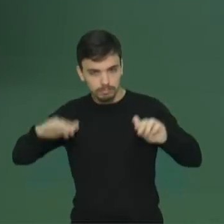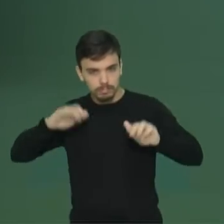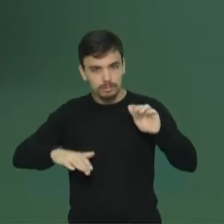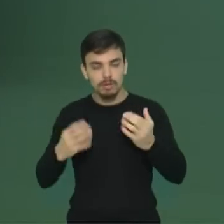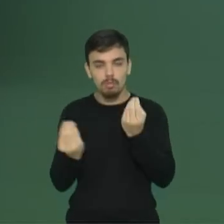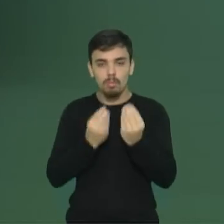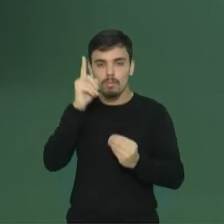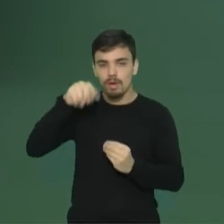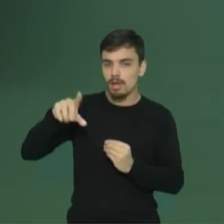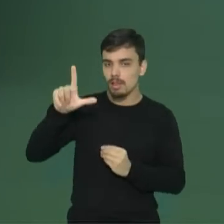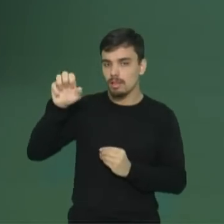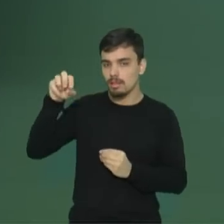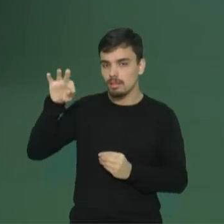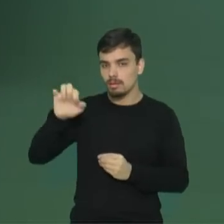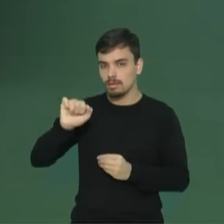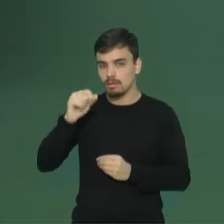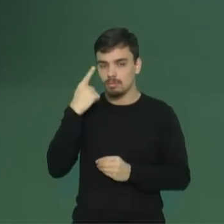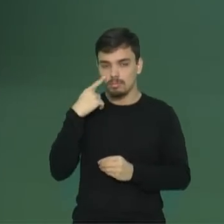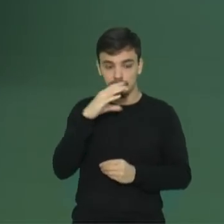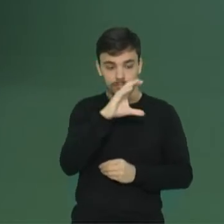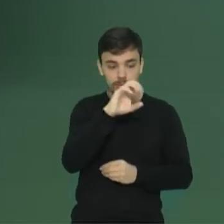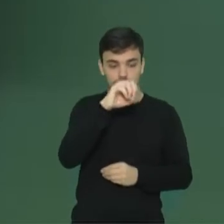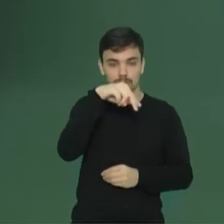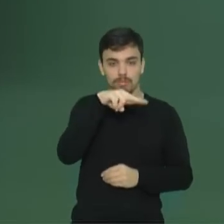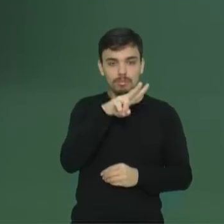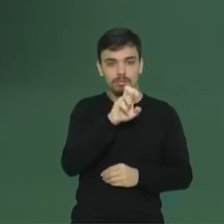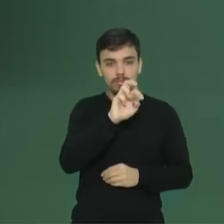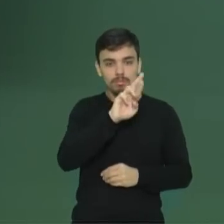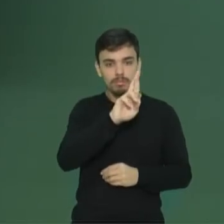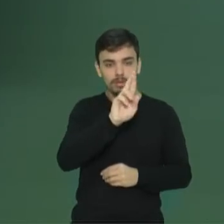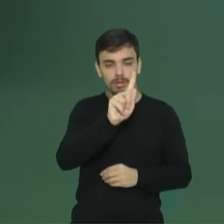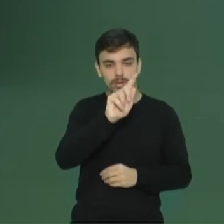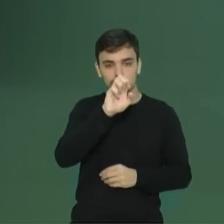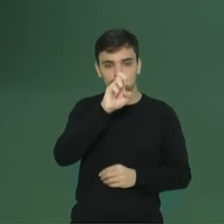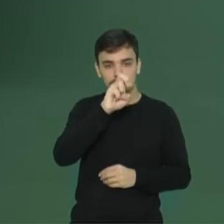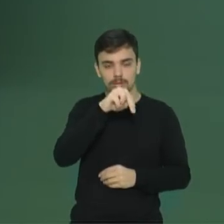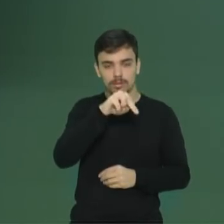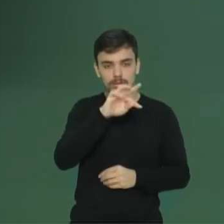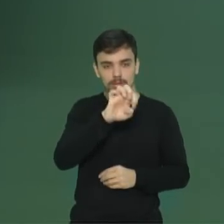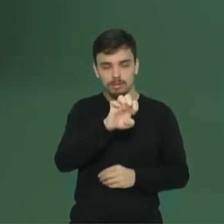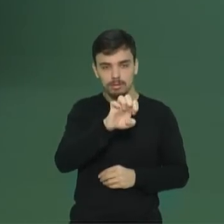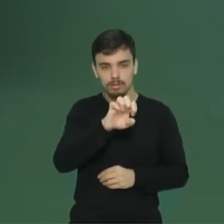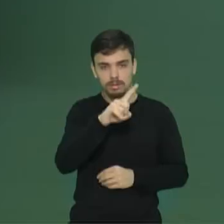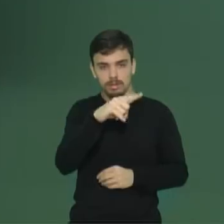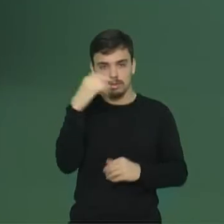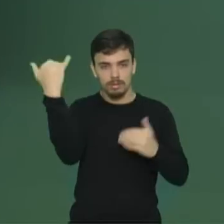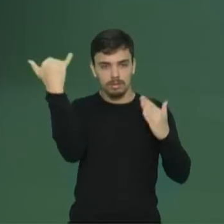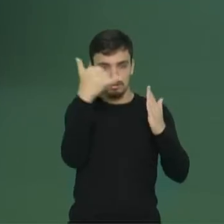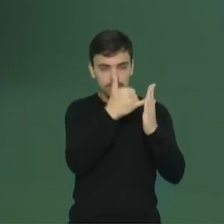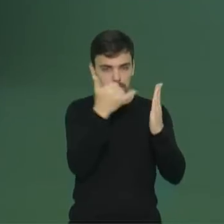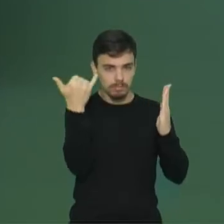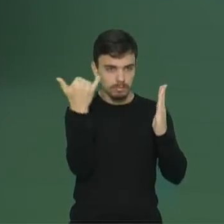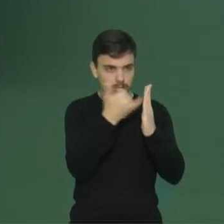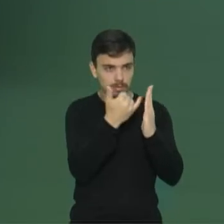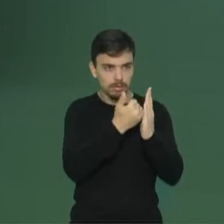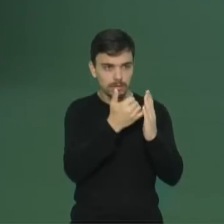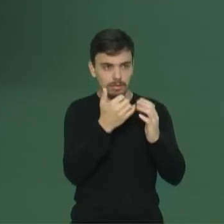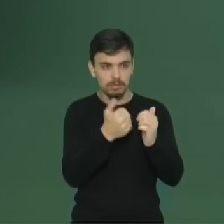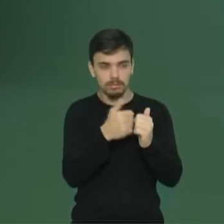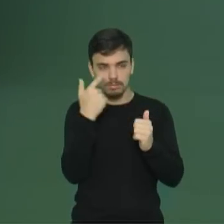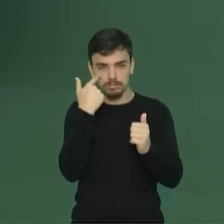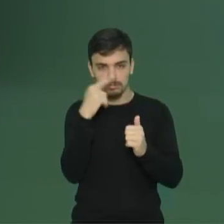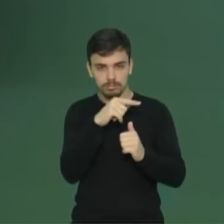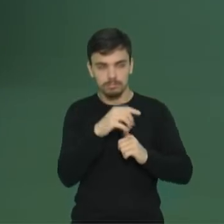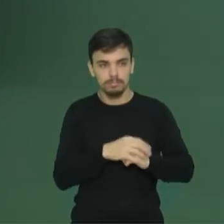lente. Lentes convergentes. O feixe de luz que vem é aproximado pela essa lente. Então a luz entrou aqui, ela é direcionada